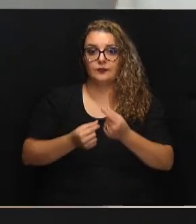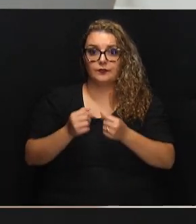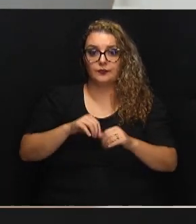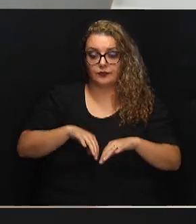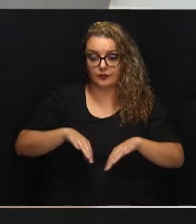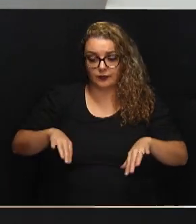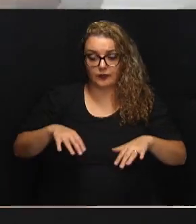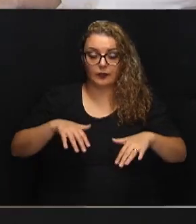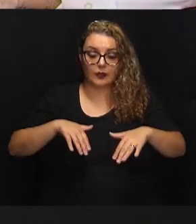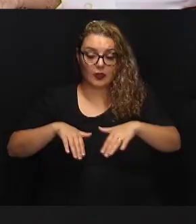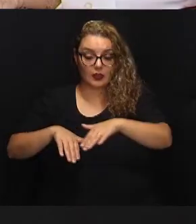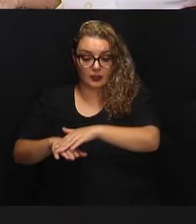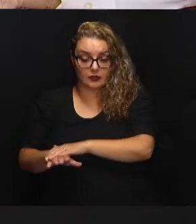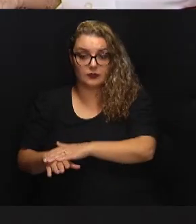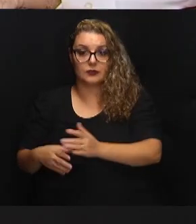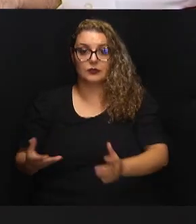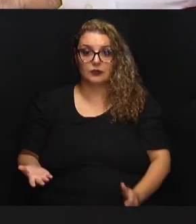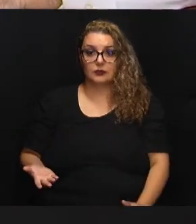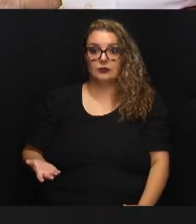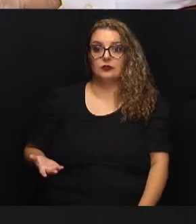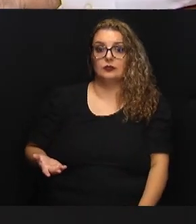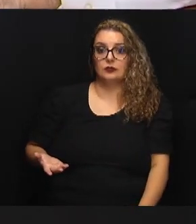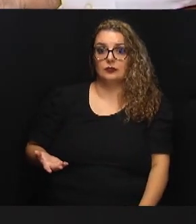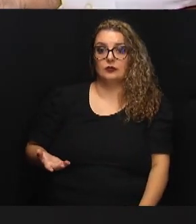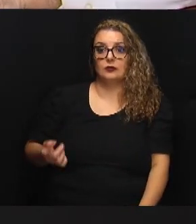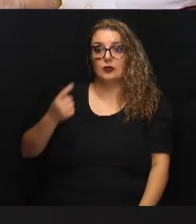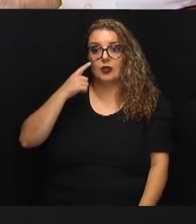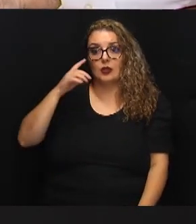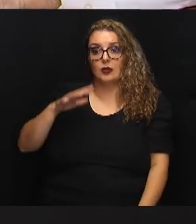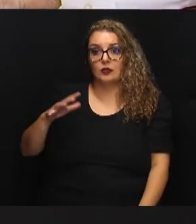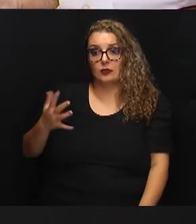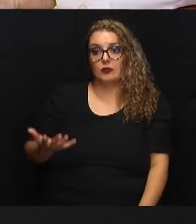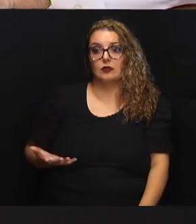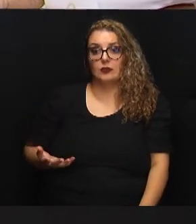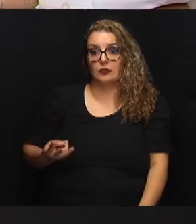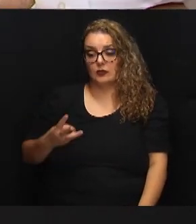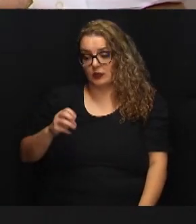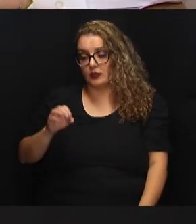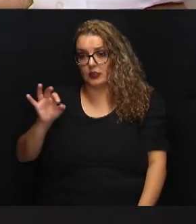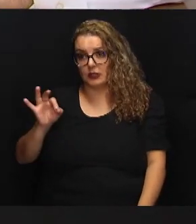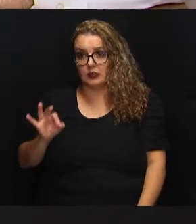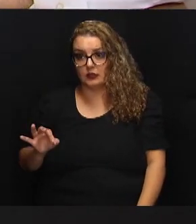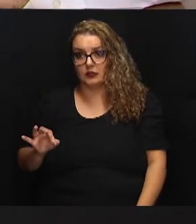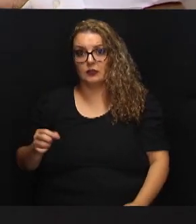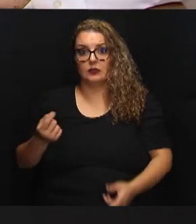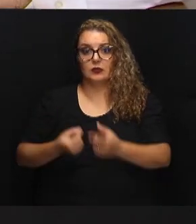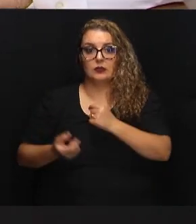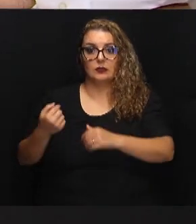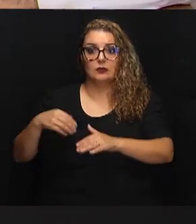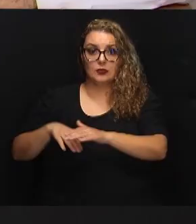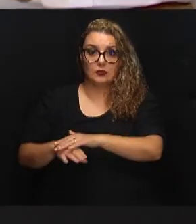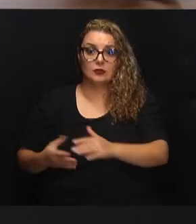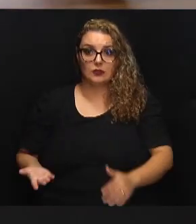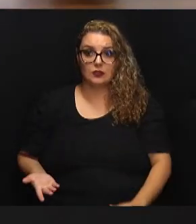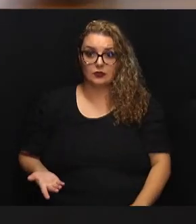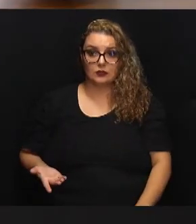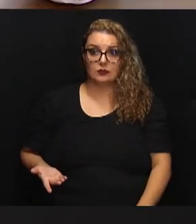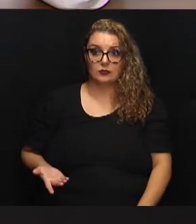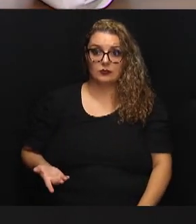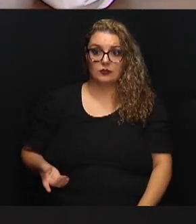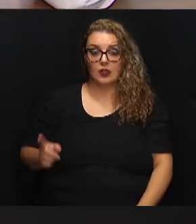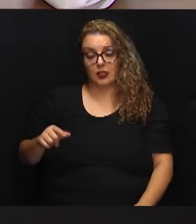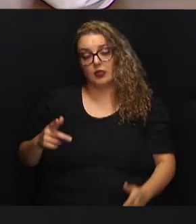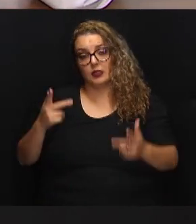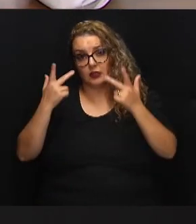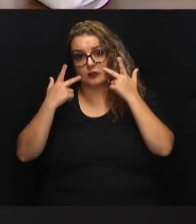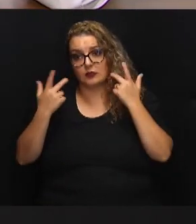que ganha, né? Separar aí, o ideal é sempre algo em 30%, né? Você conseguir fazer essa separação. Para isso, naturalmente, você tem que